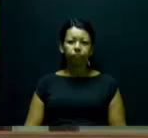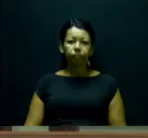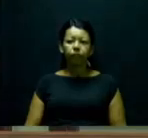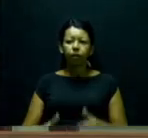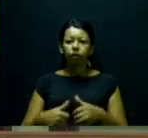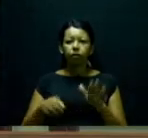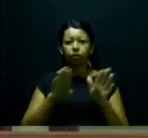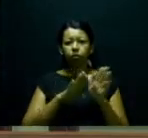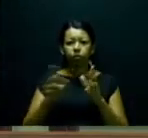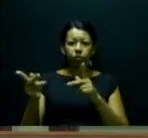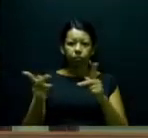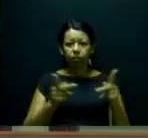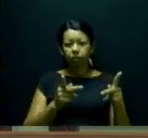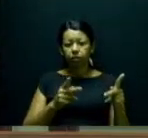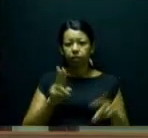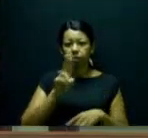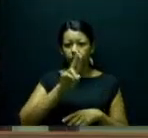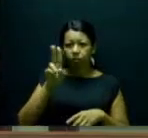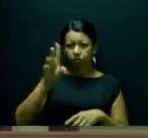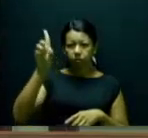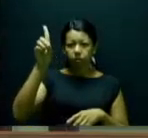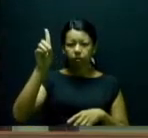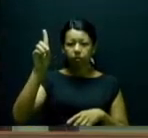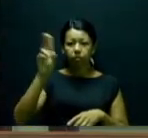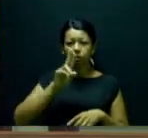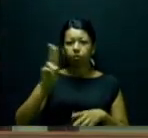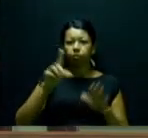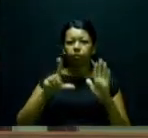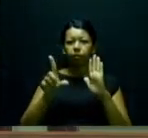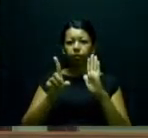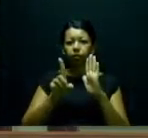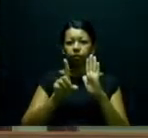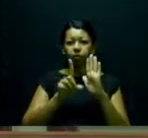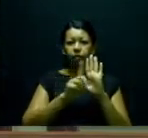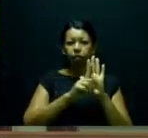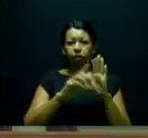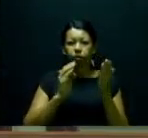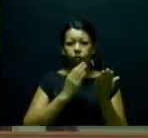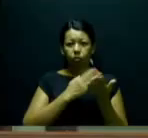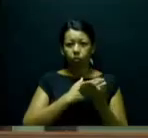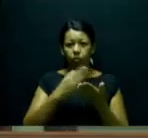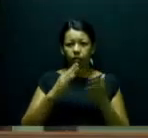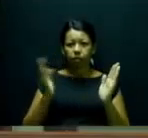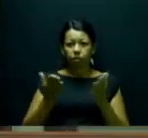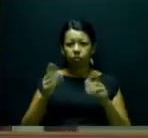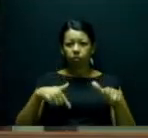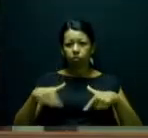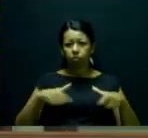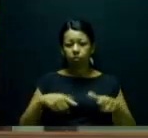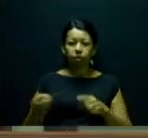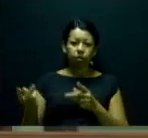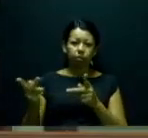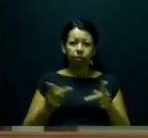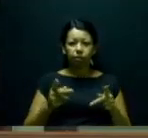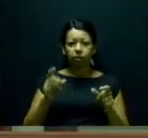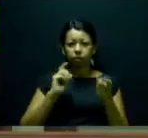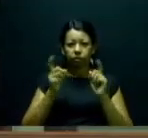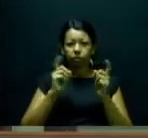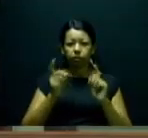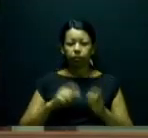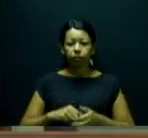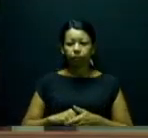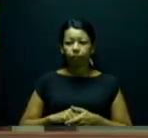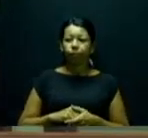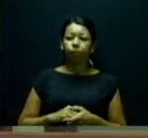Havendo número legal, em nome de Deus e da lei, declaro abertos os trabalhos da presente